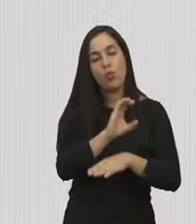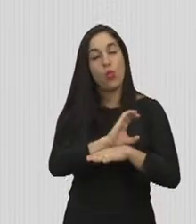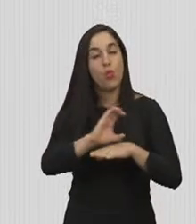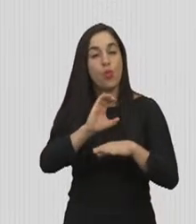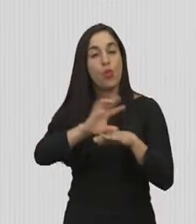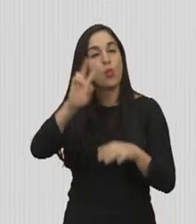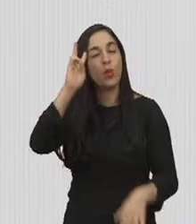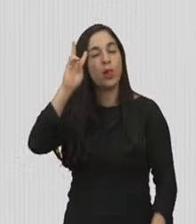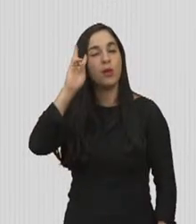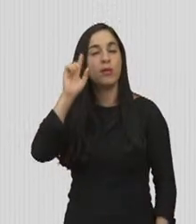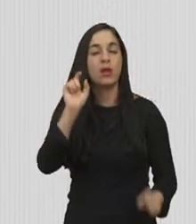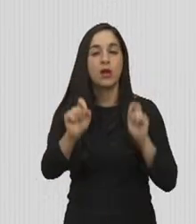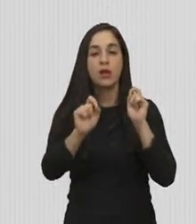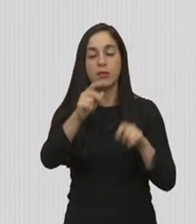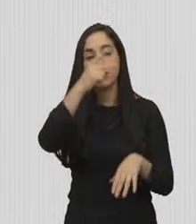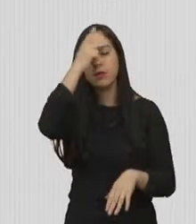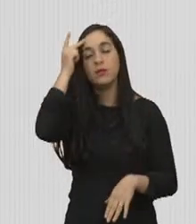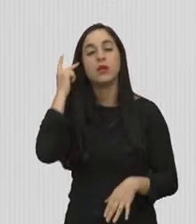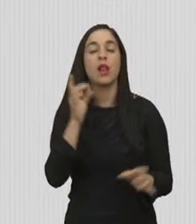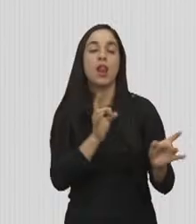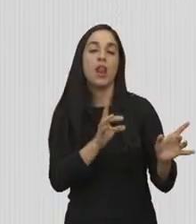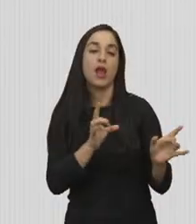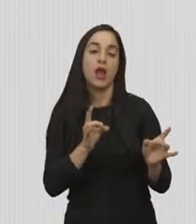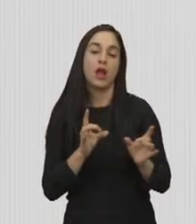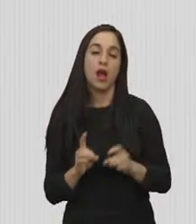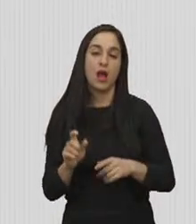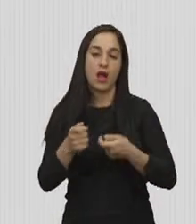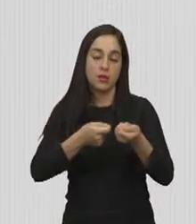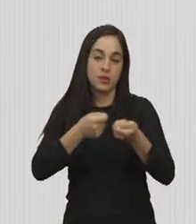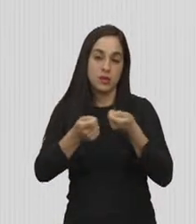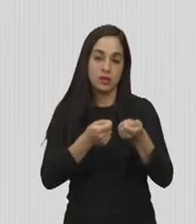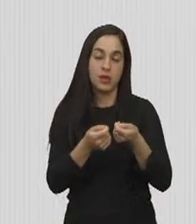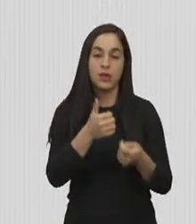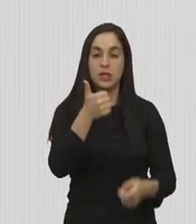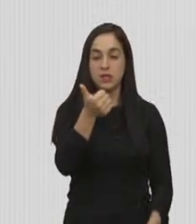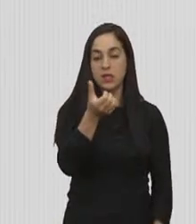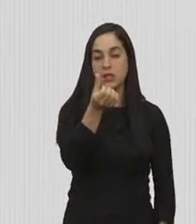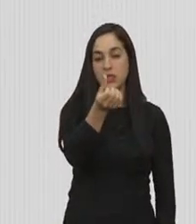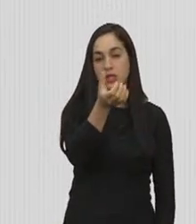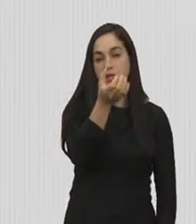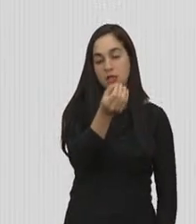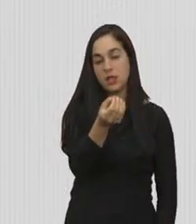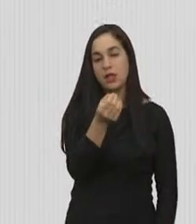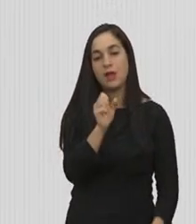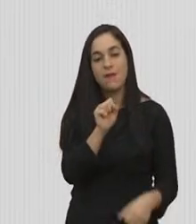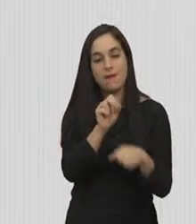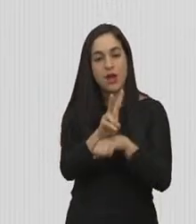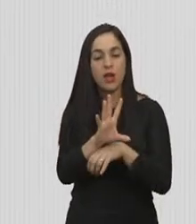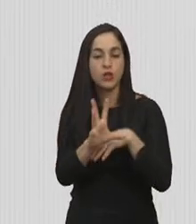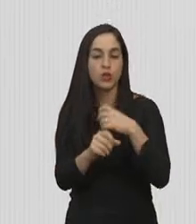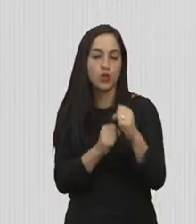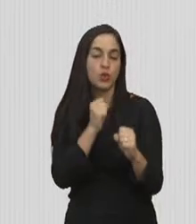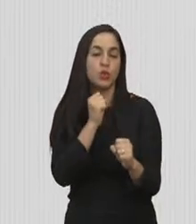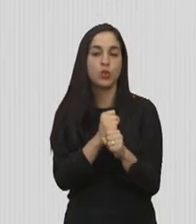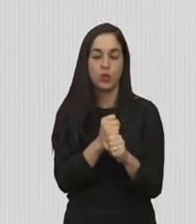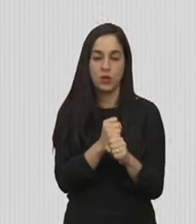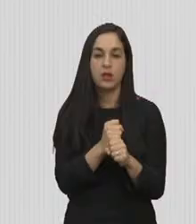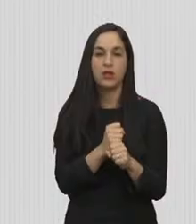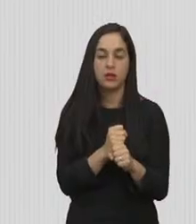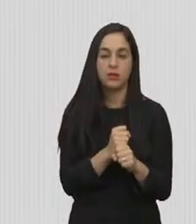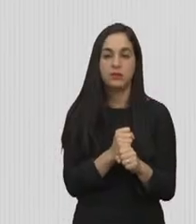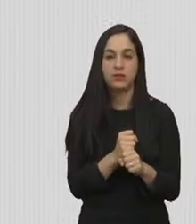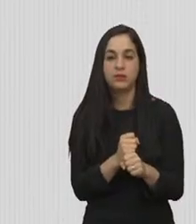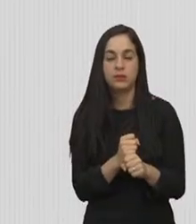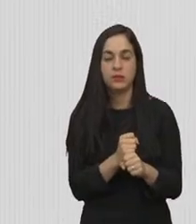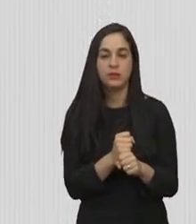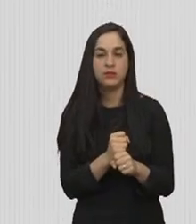que o técnico em administração são 160 vagas anuais. São 80 vagas por semestre que a gente tem que oferecer. Ok?